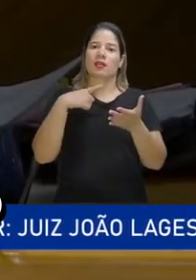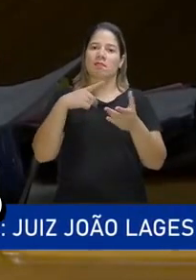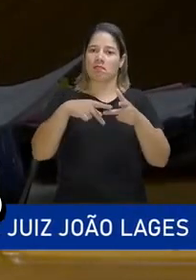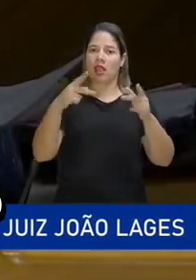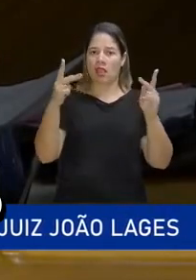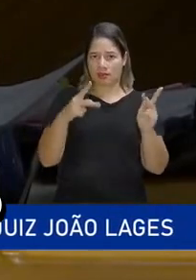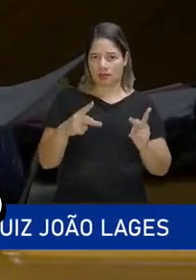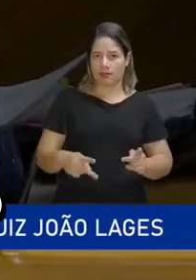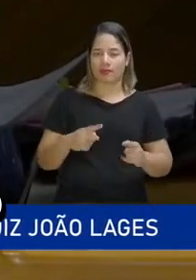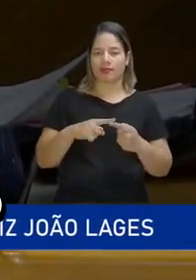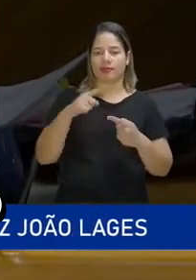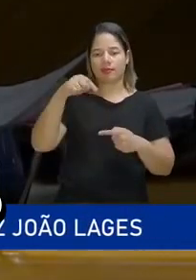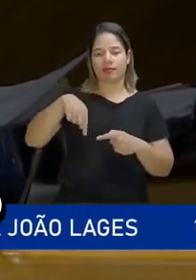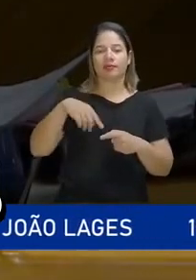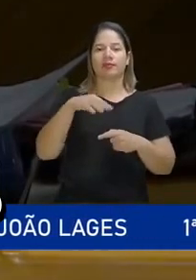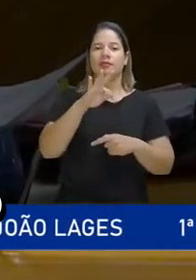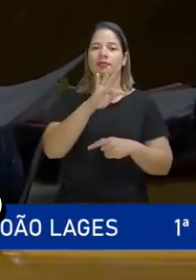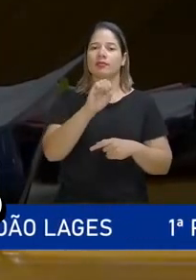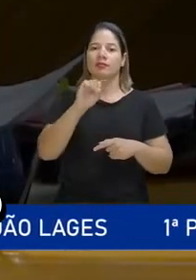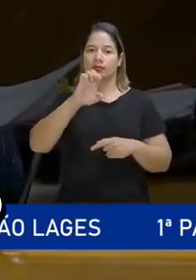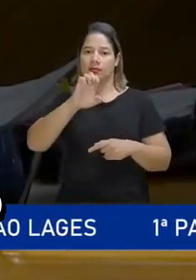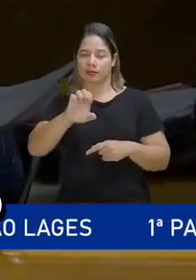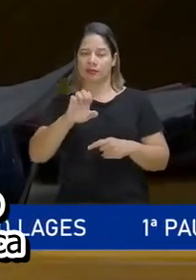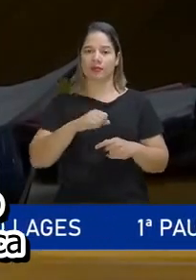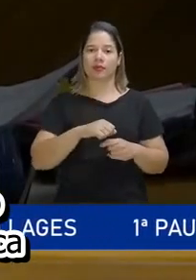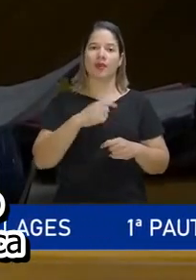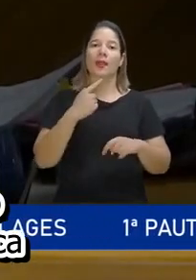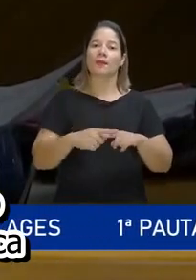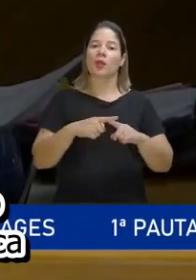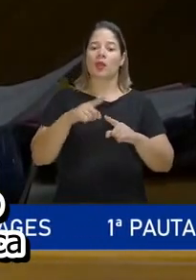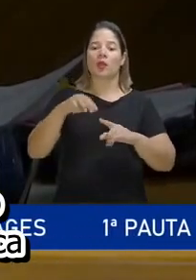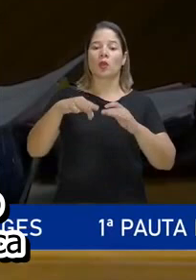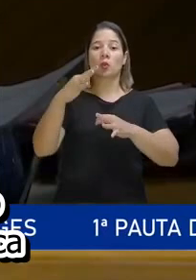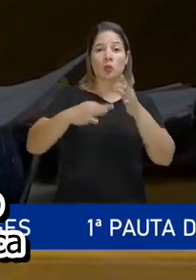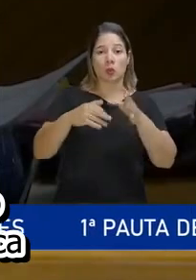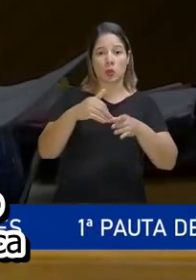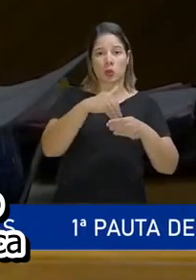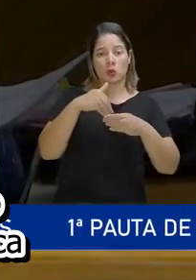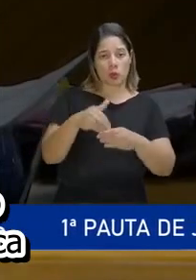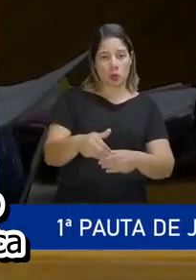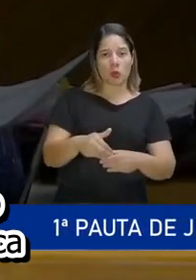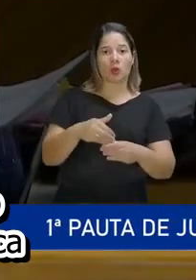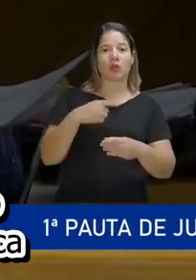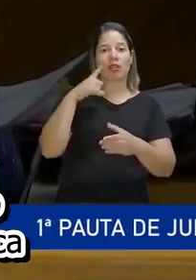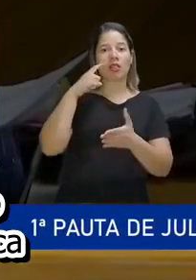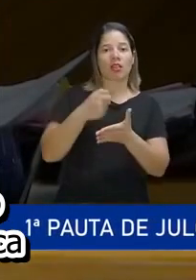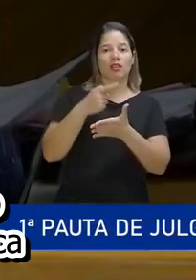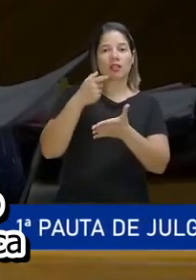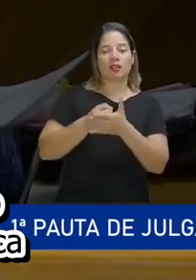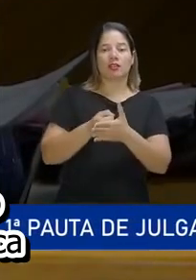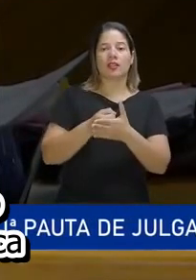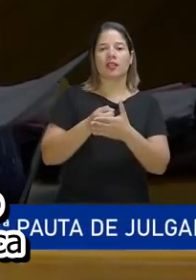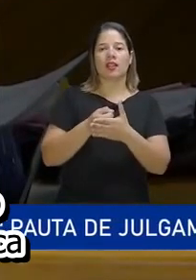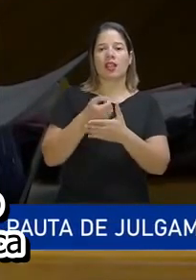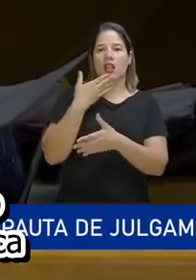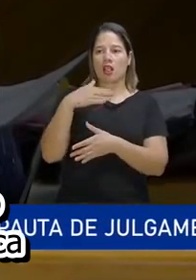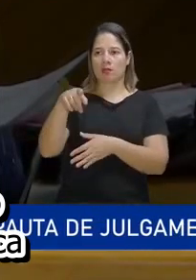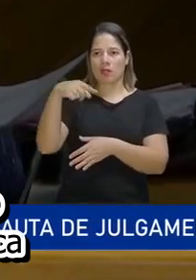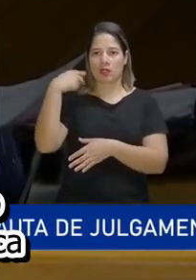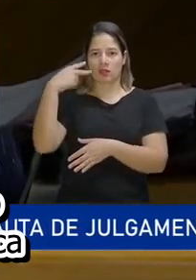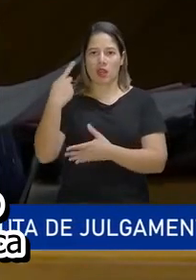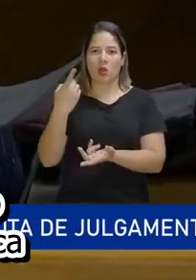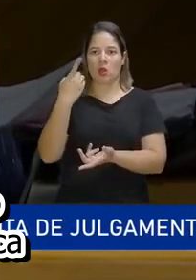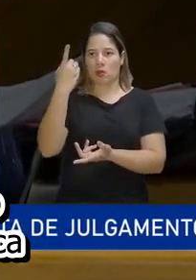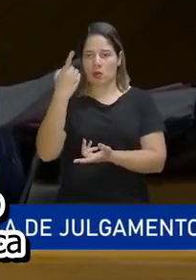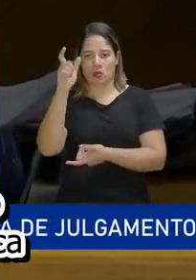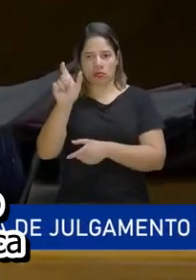no sentido de que, abre aspas, as decisões da Justiça Eleitoral que cassam o registro, o diploma ou o